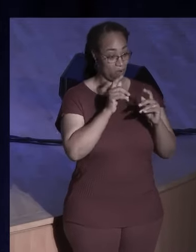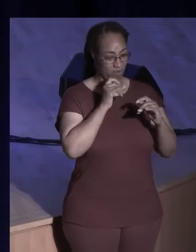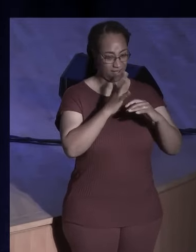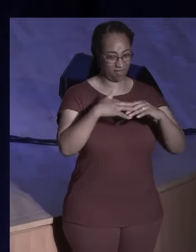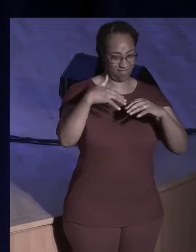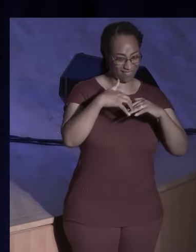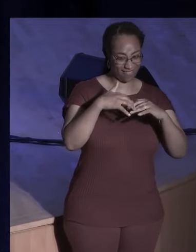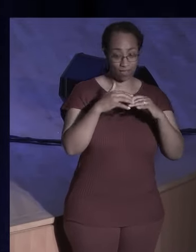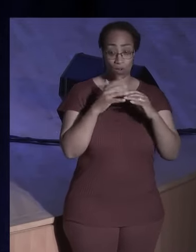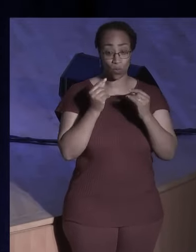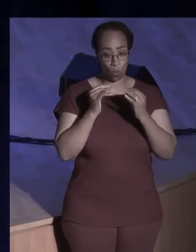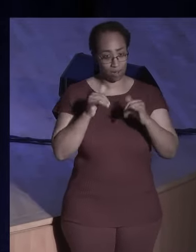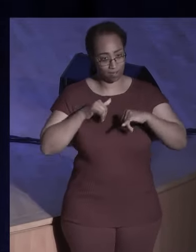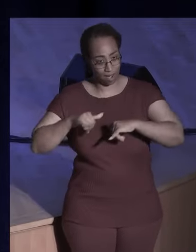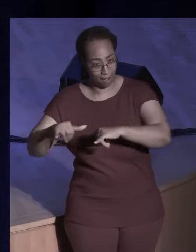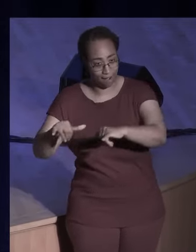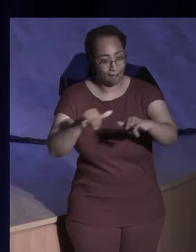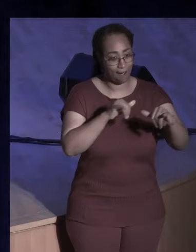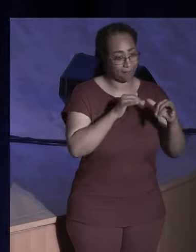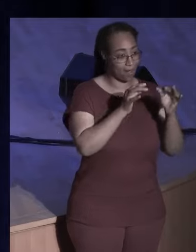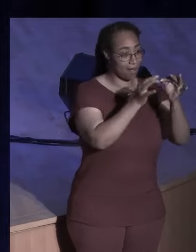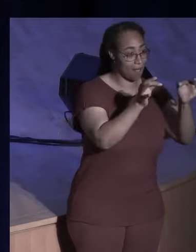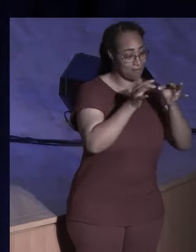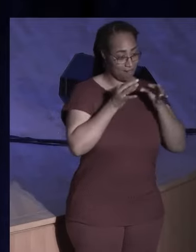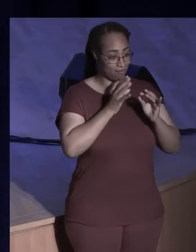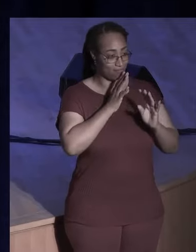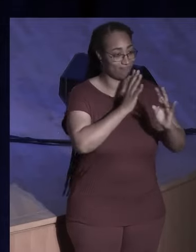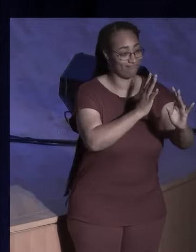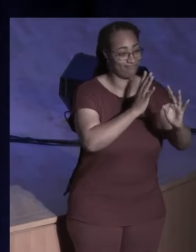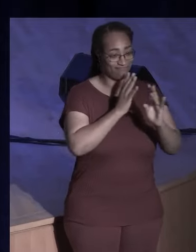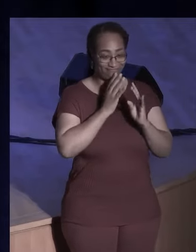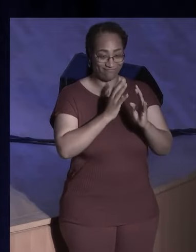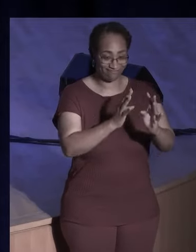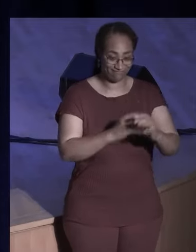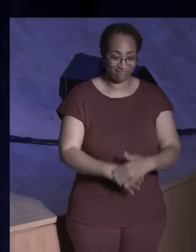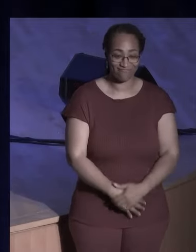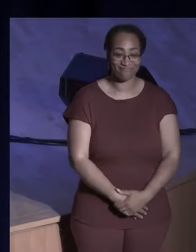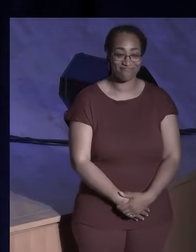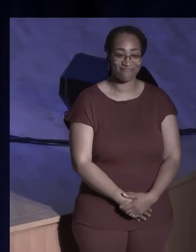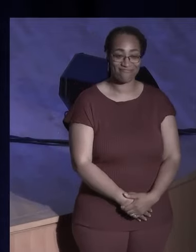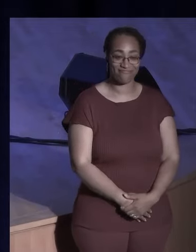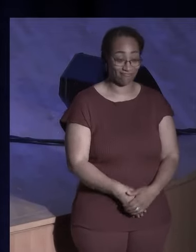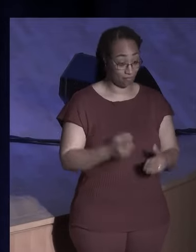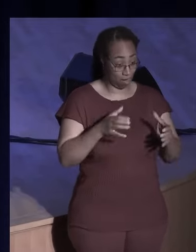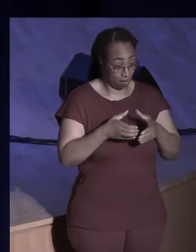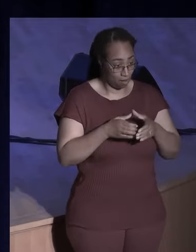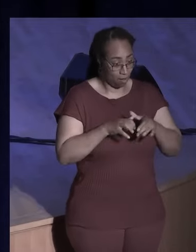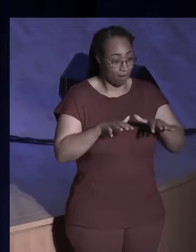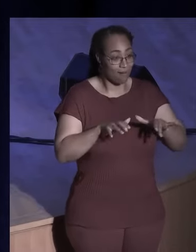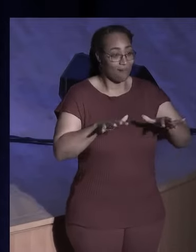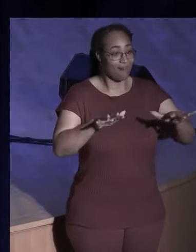o nā mea huna no e au o nā mele.